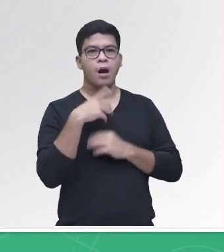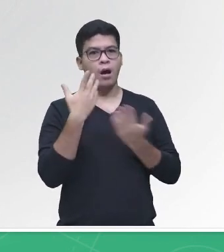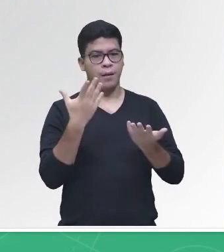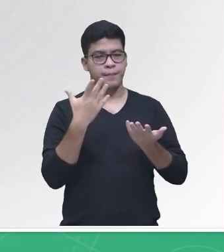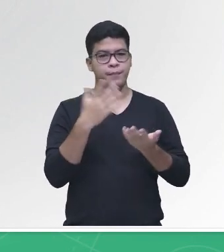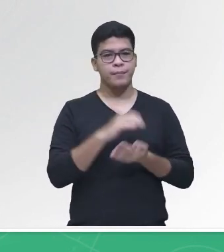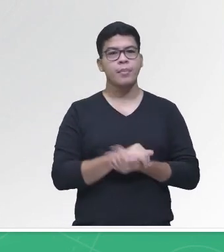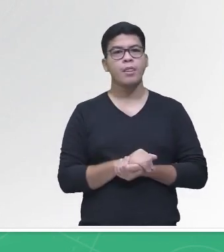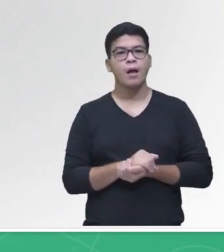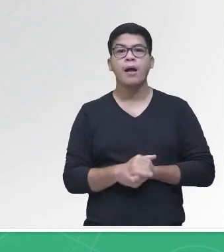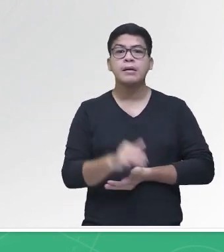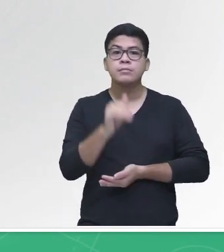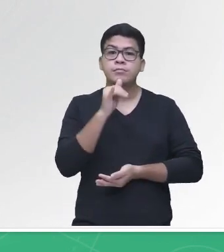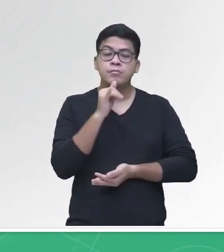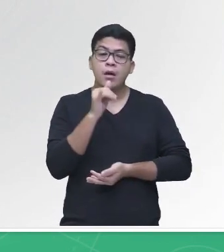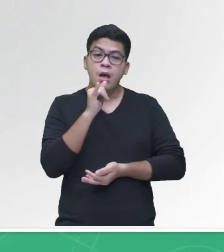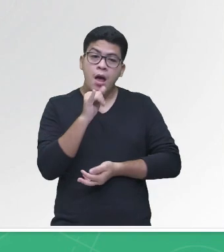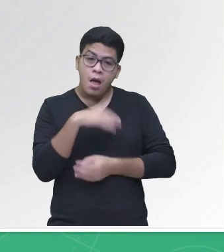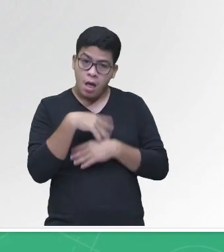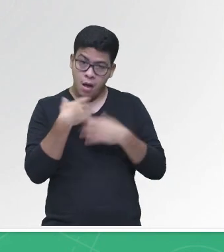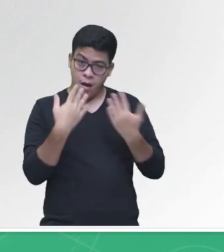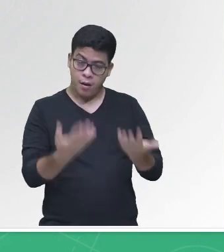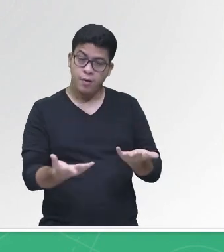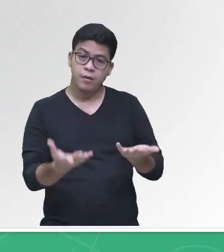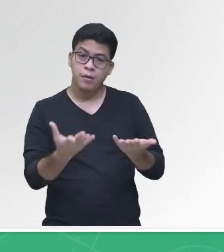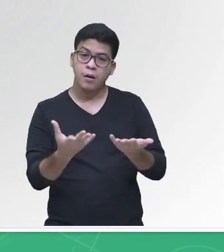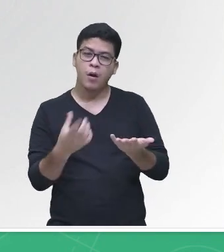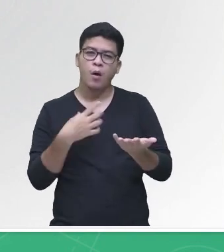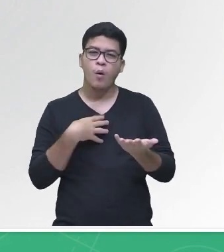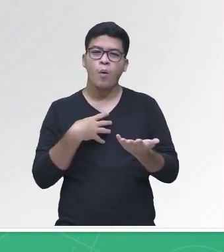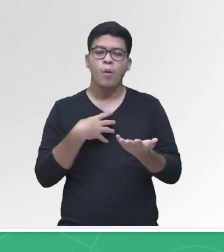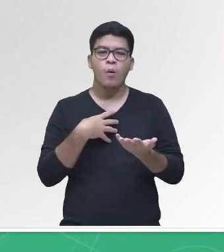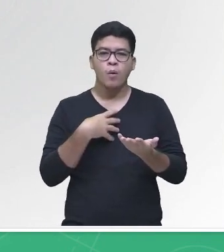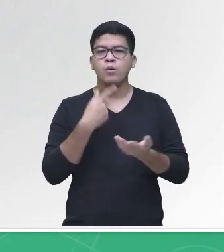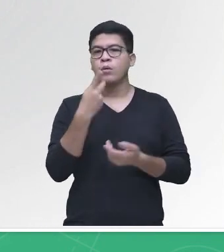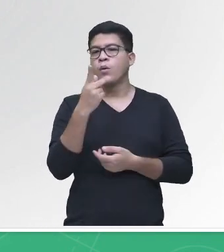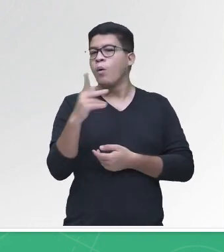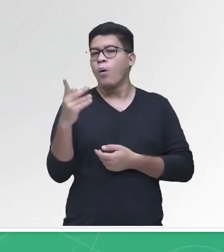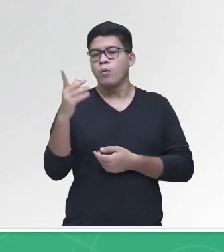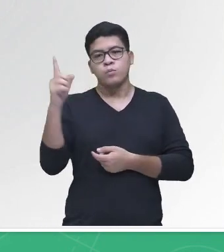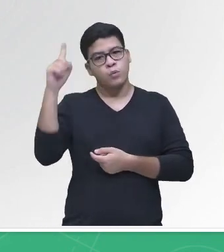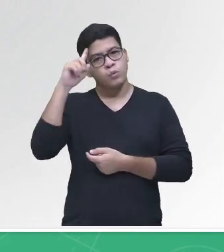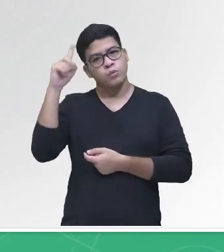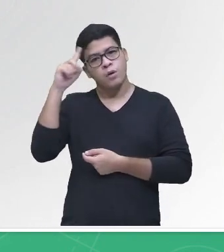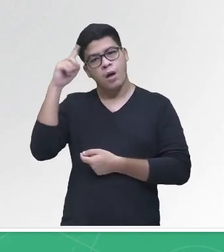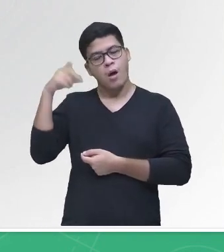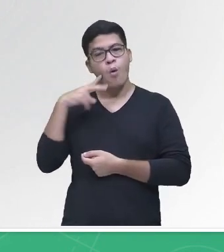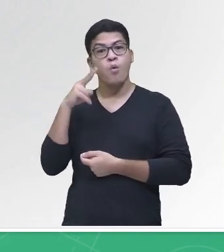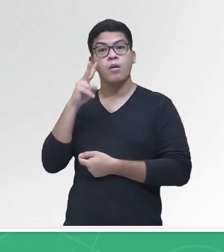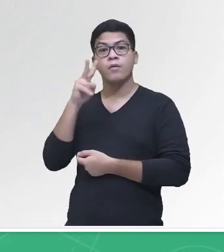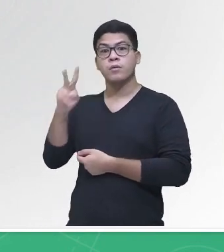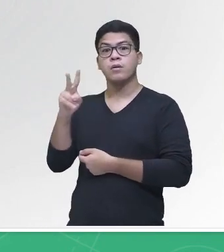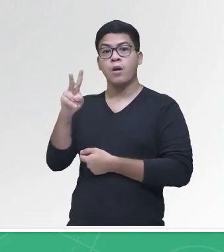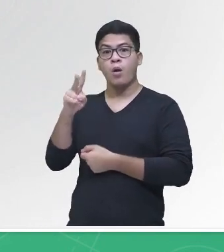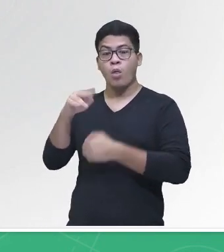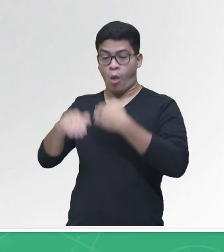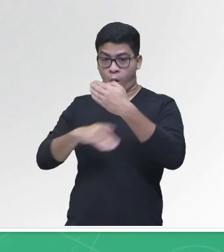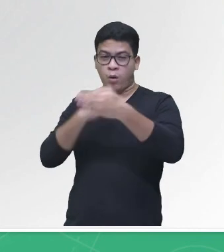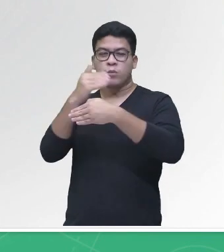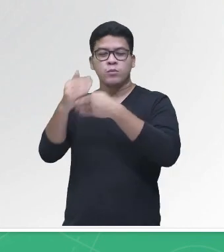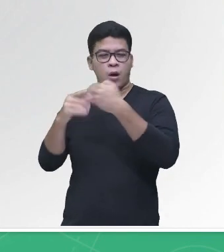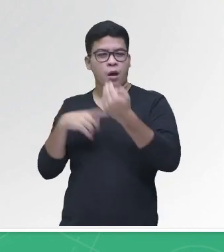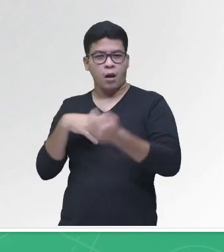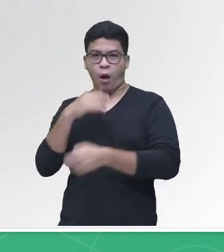Vamos lá, olha lá. Cite exemplos do seu cotidiano, onde se visualiza os